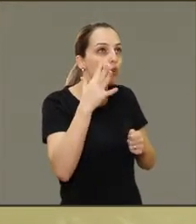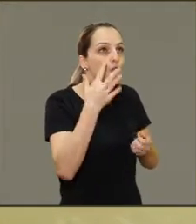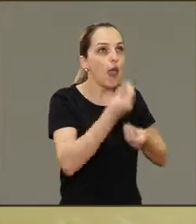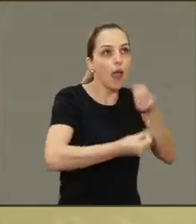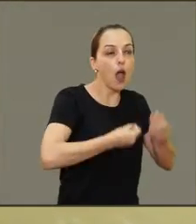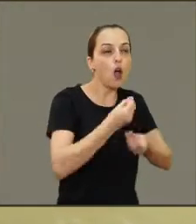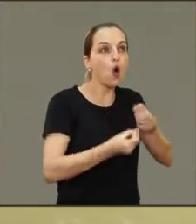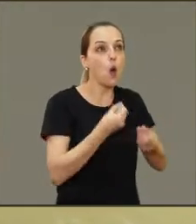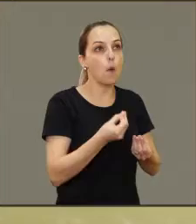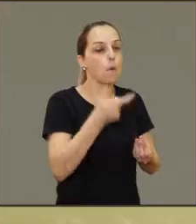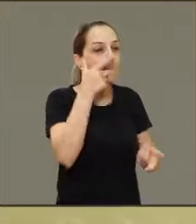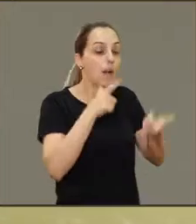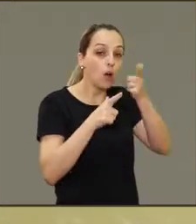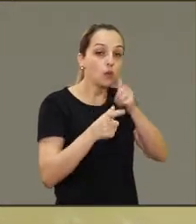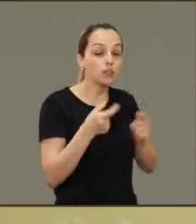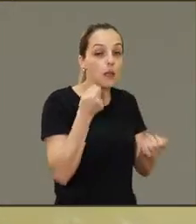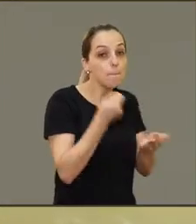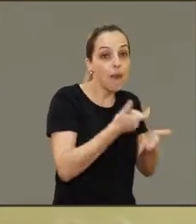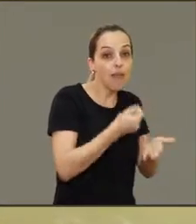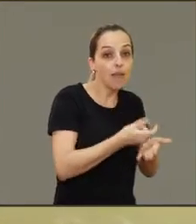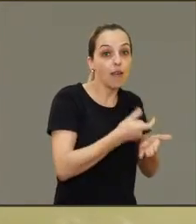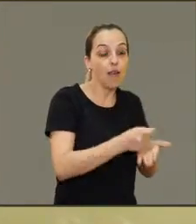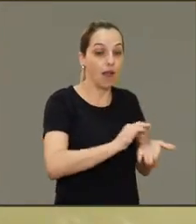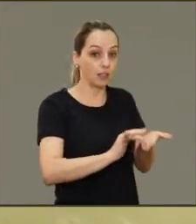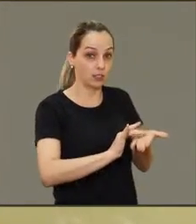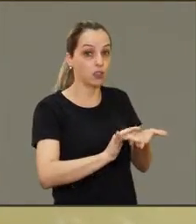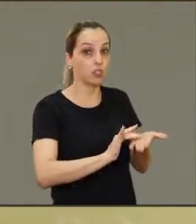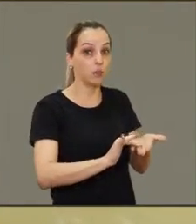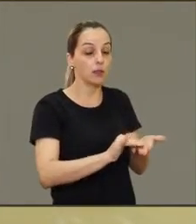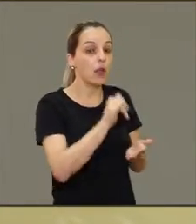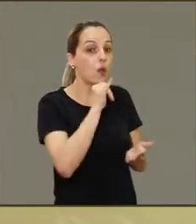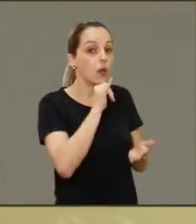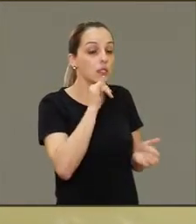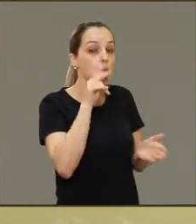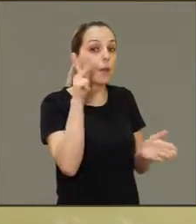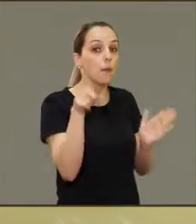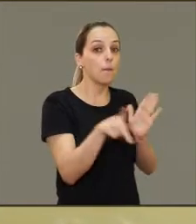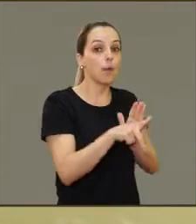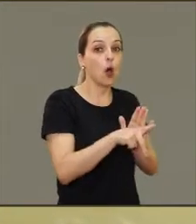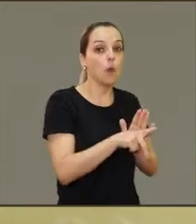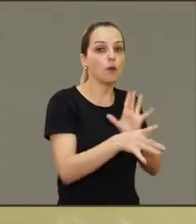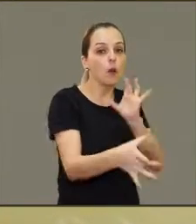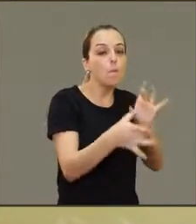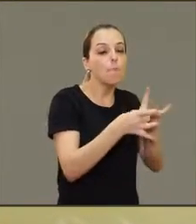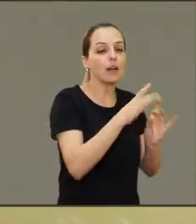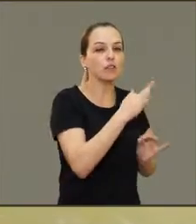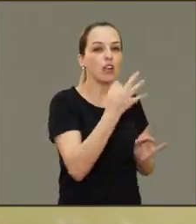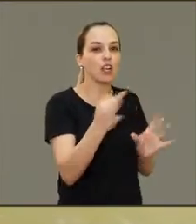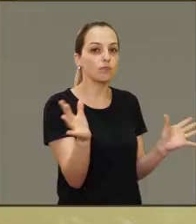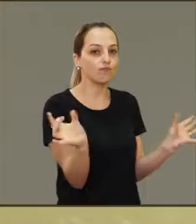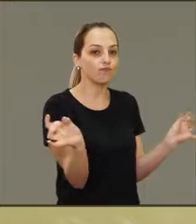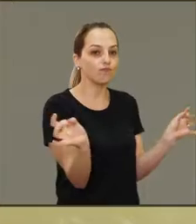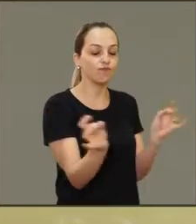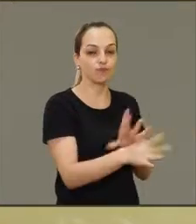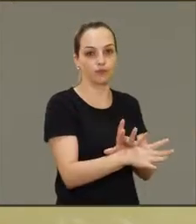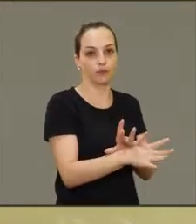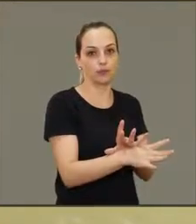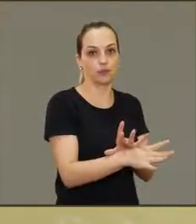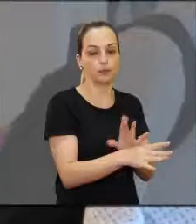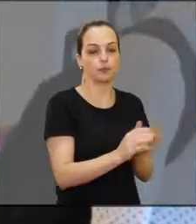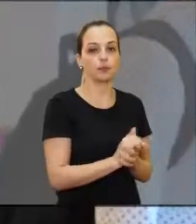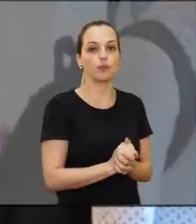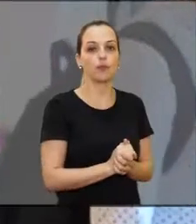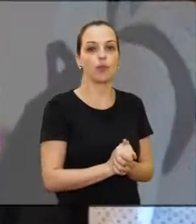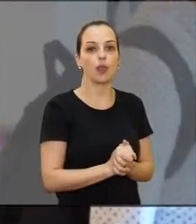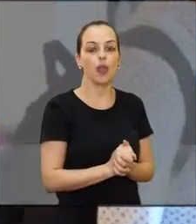virar aqui para dar conta das despesas. Esse é um exemplo nítido de que o nosso Pacto Federativo ruiu, ele acabou, ele deixou de